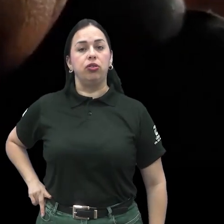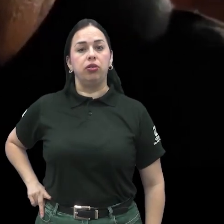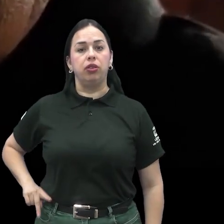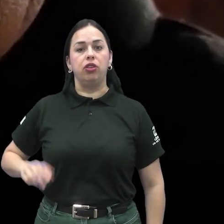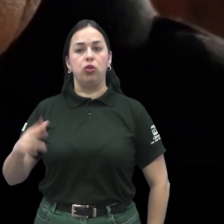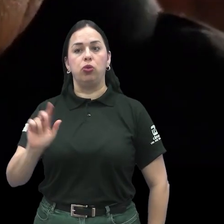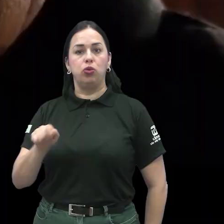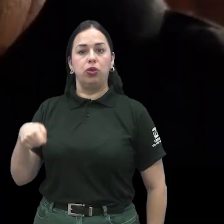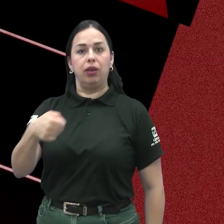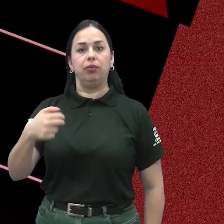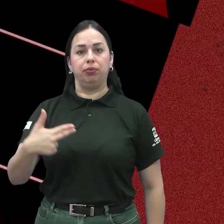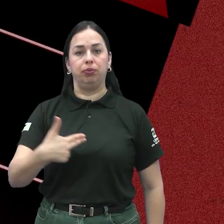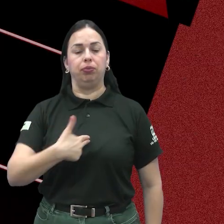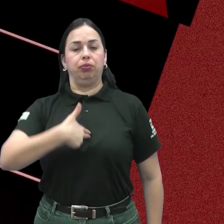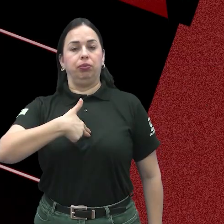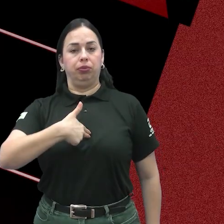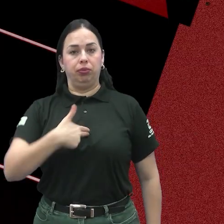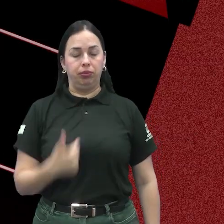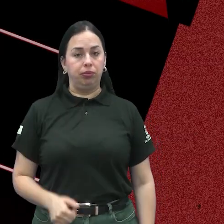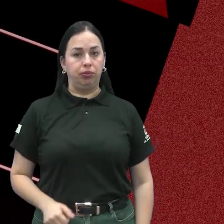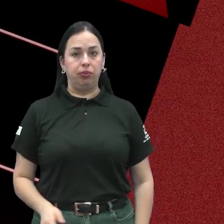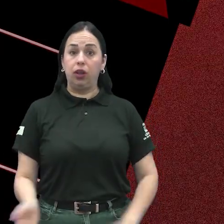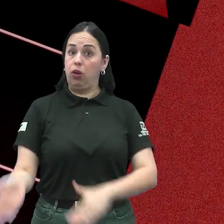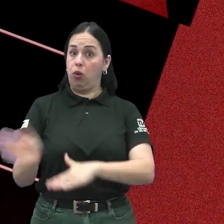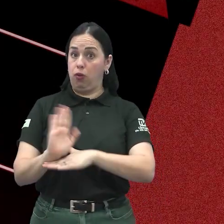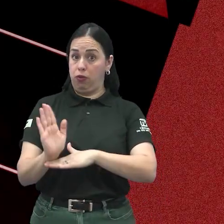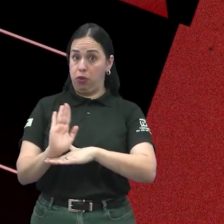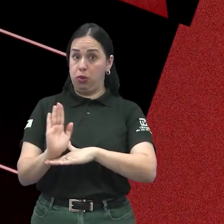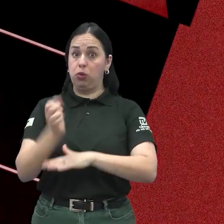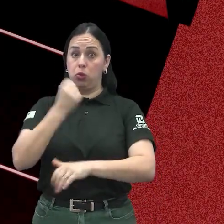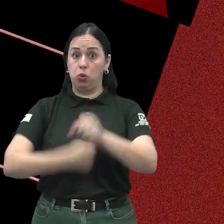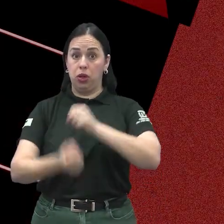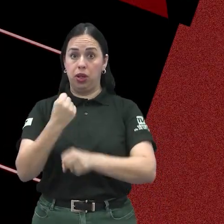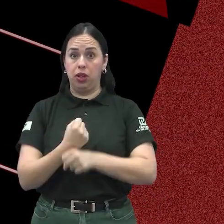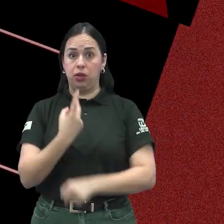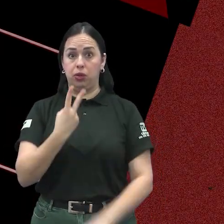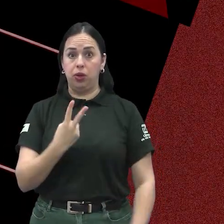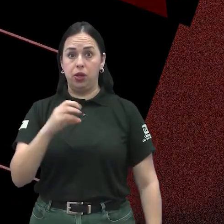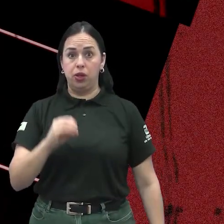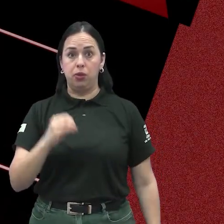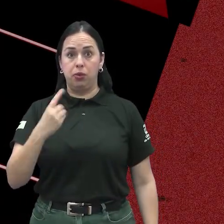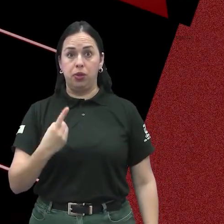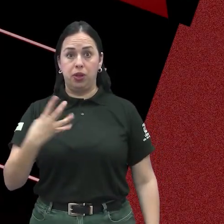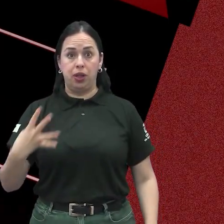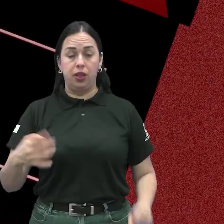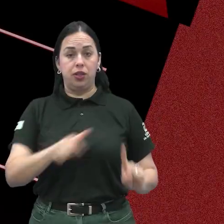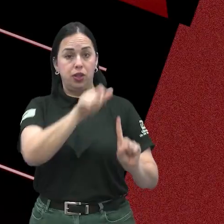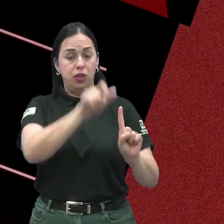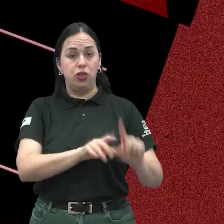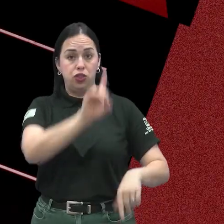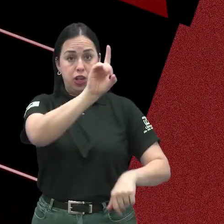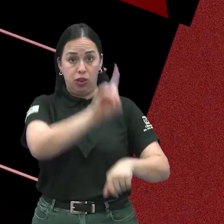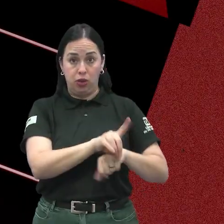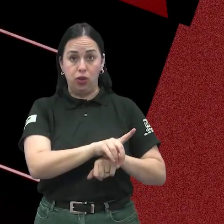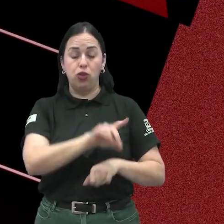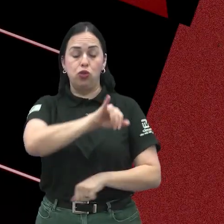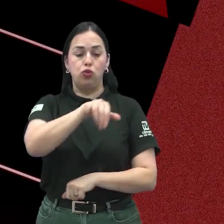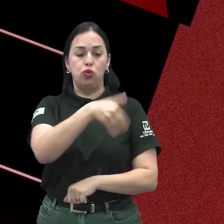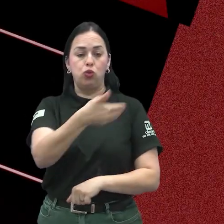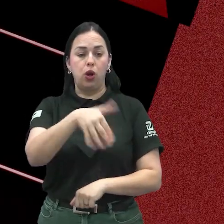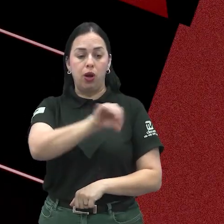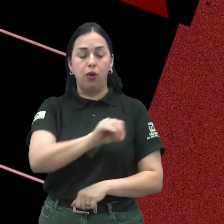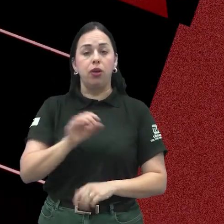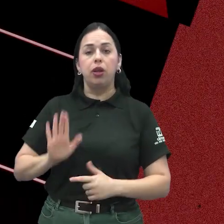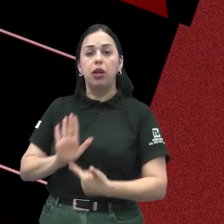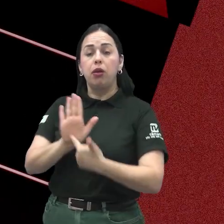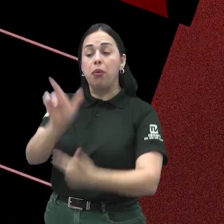República, Getúlio Vargas. O filme Getúlio, de 2014, tem direção de João Jardim e reconstrói os últimos dias